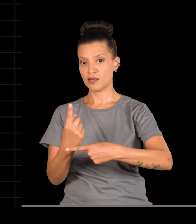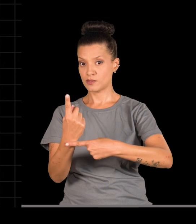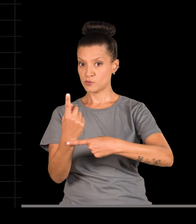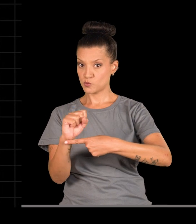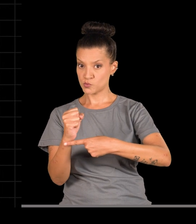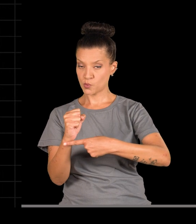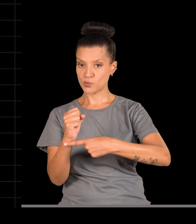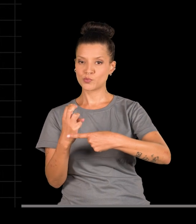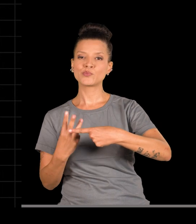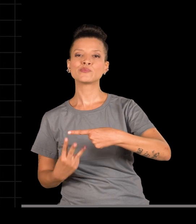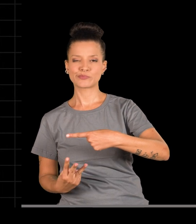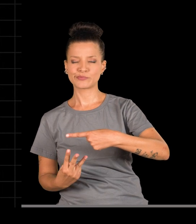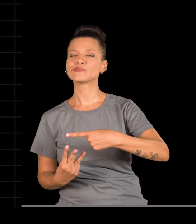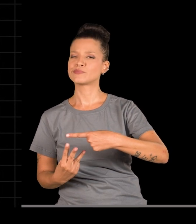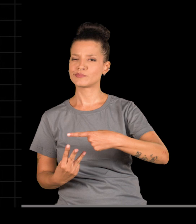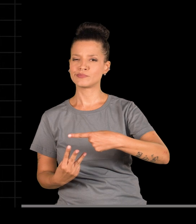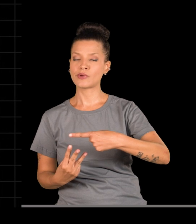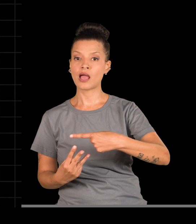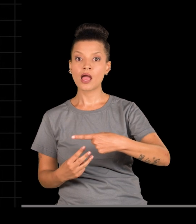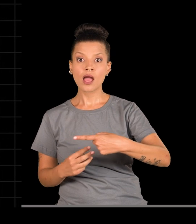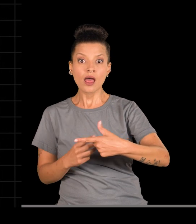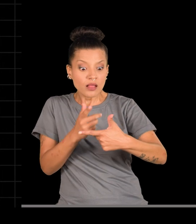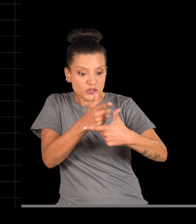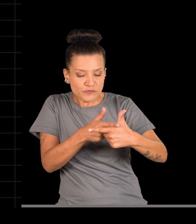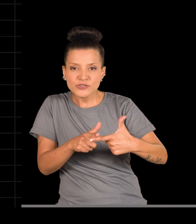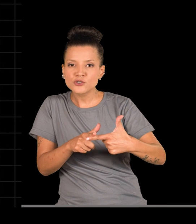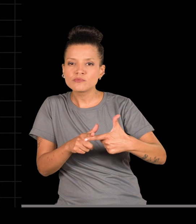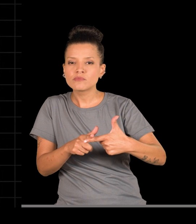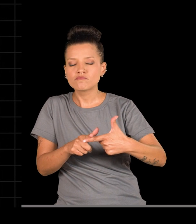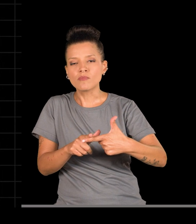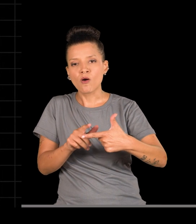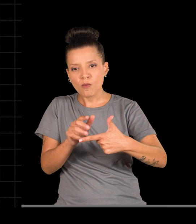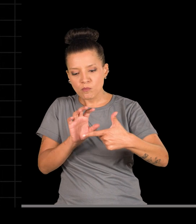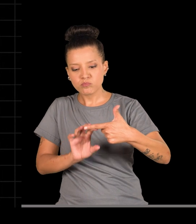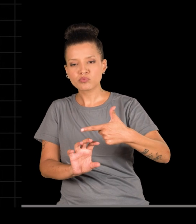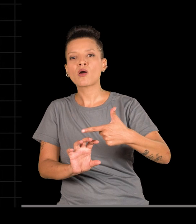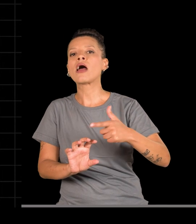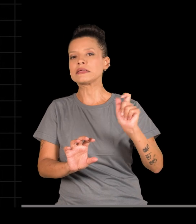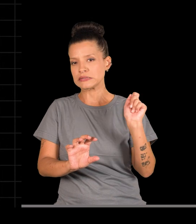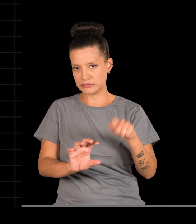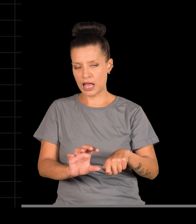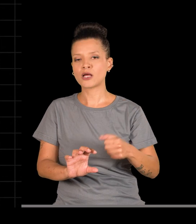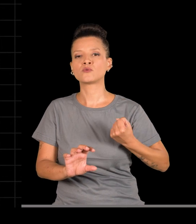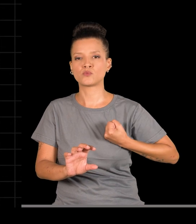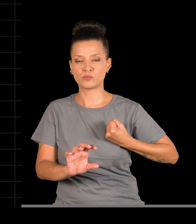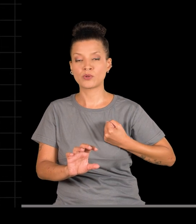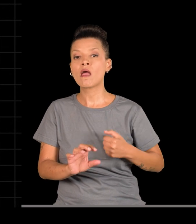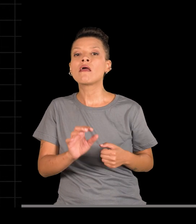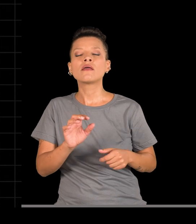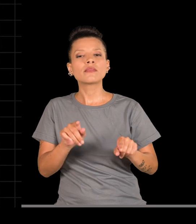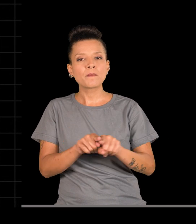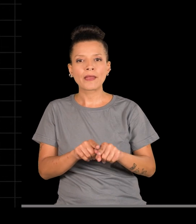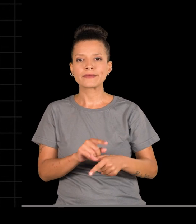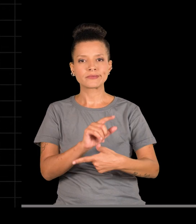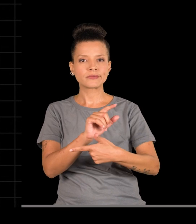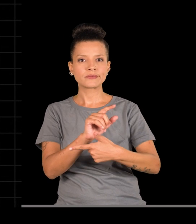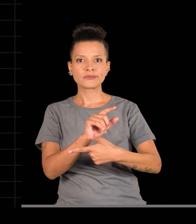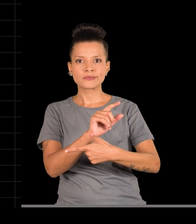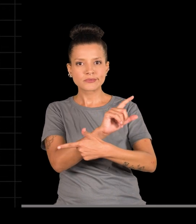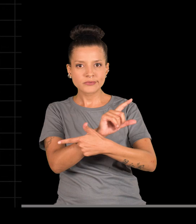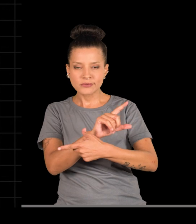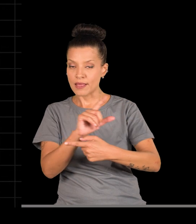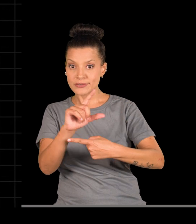eu posso pegar aqui 18 dividido por 3, tudo isso daqui dá divisão exata, né? Eu posso pegar 100 dividido